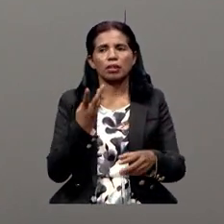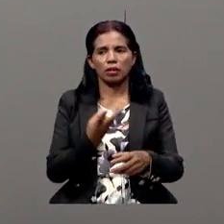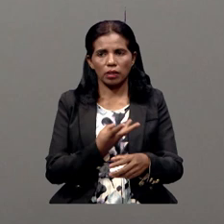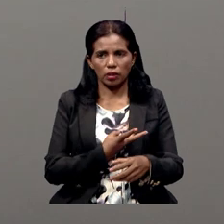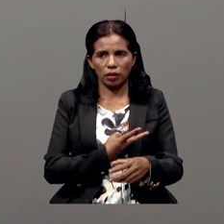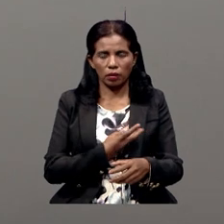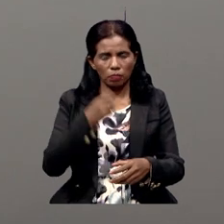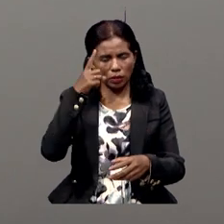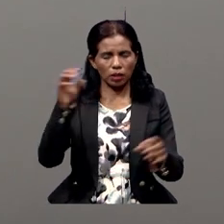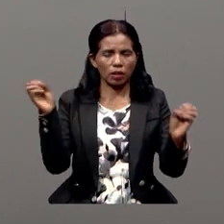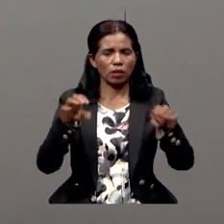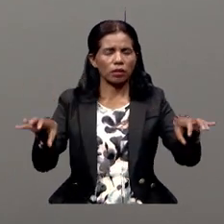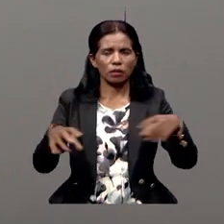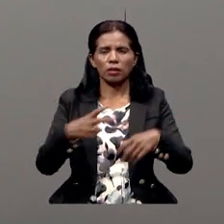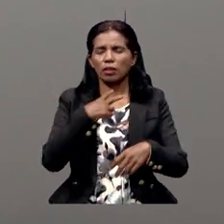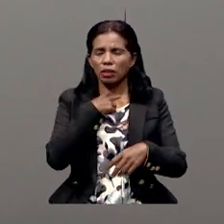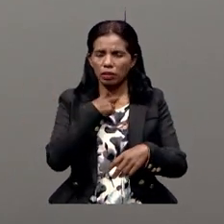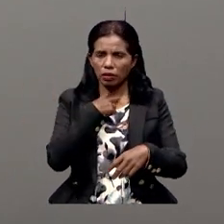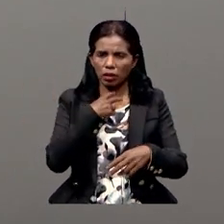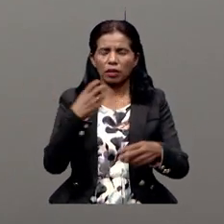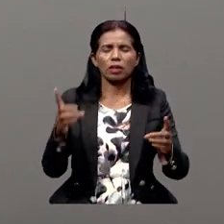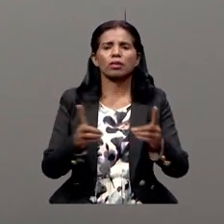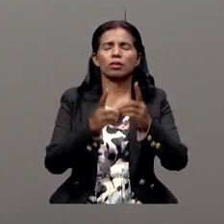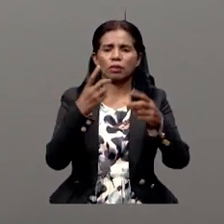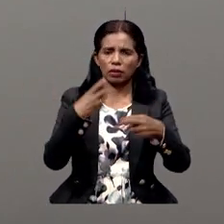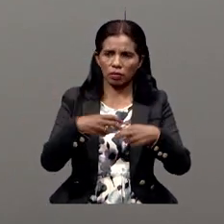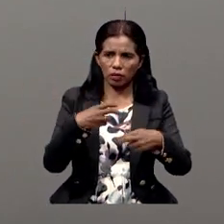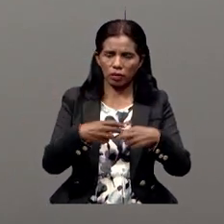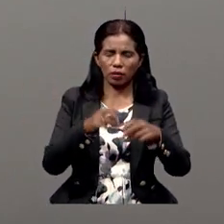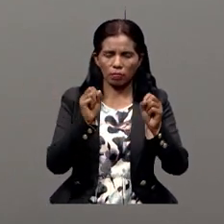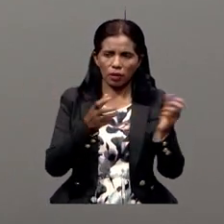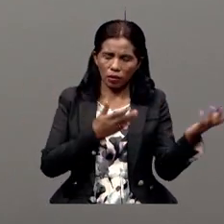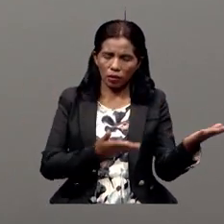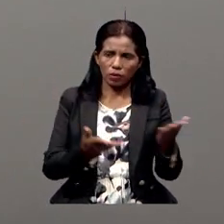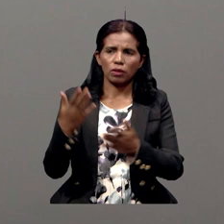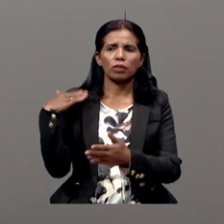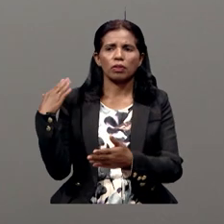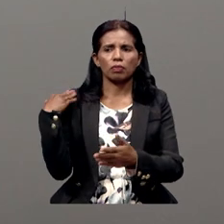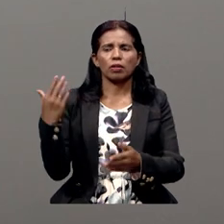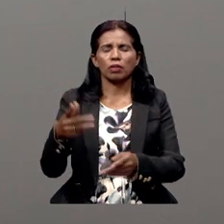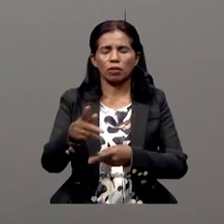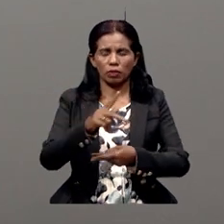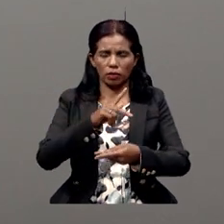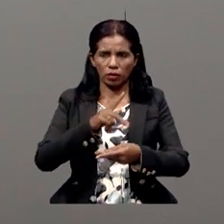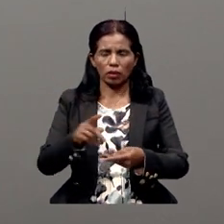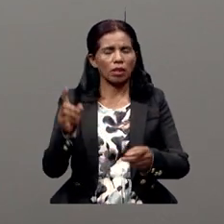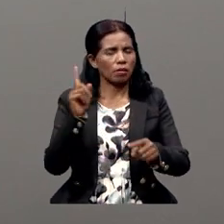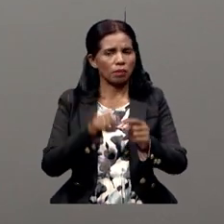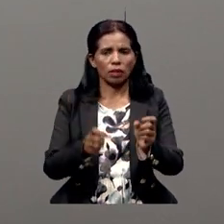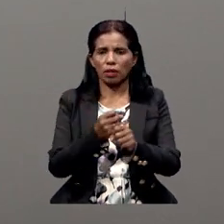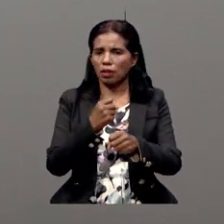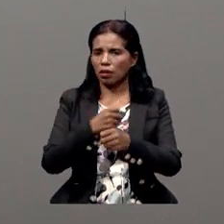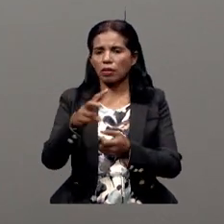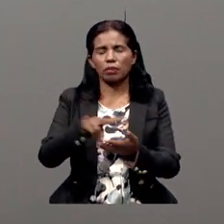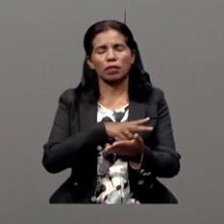a frustração, dificuldade pode levar o jovem a protestar e a ser violento, mas isto não